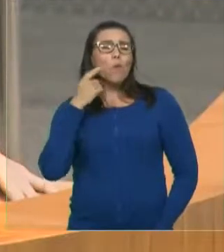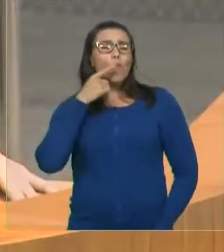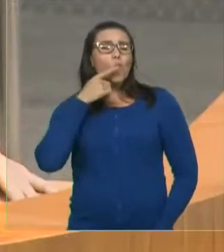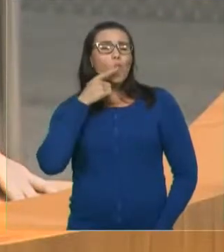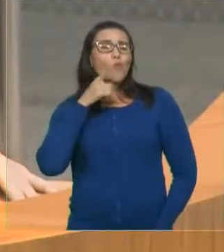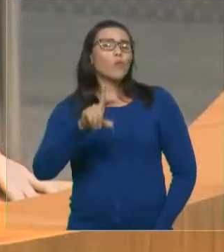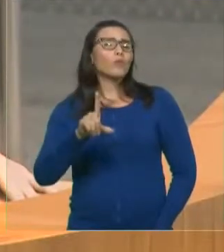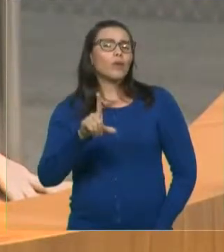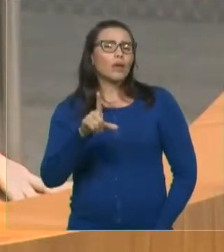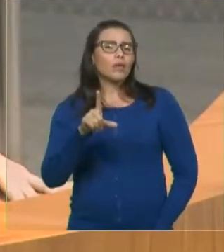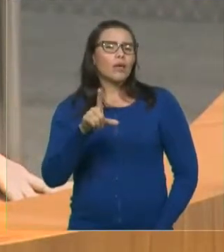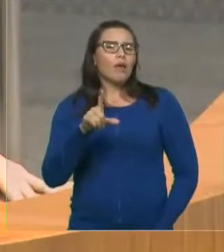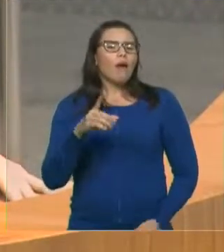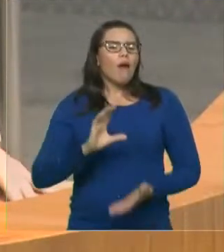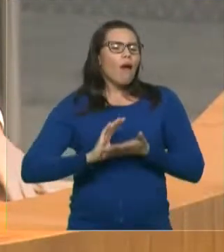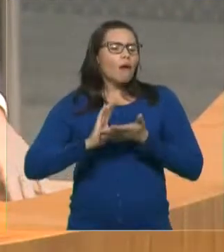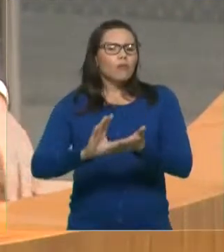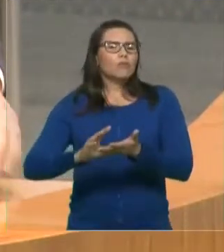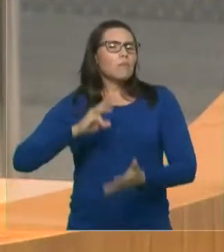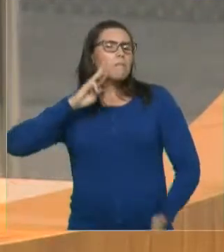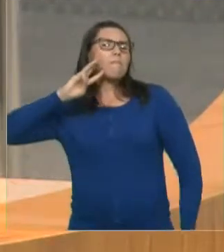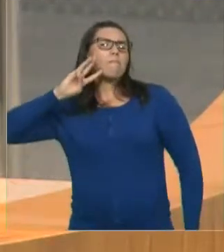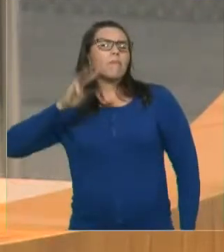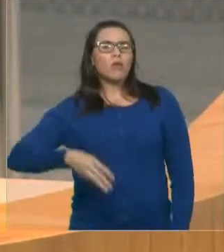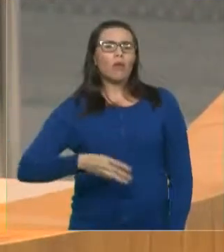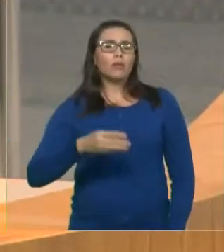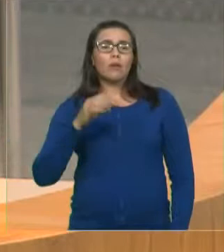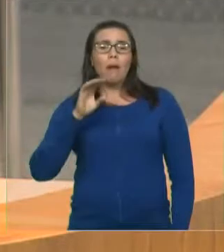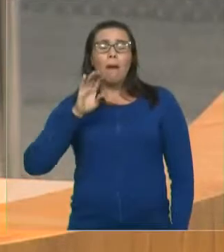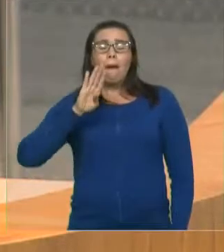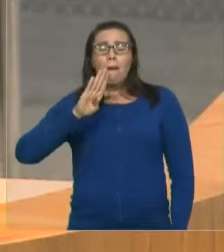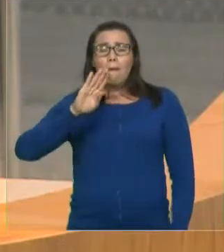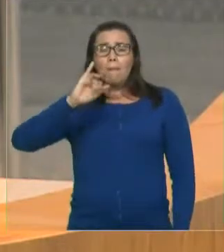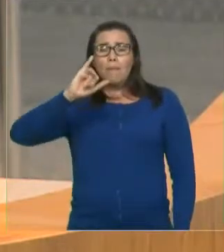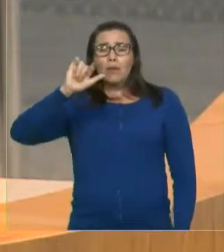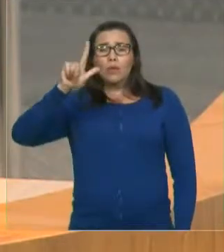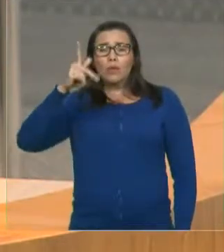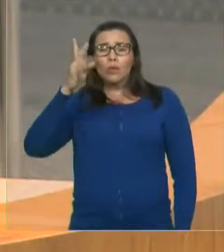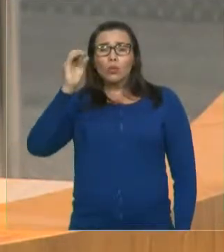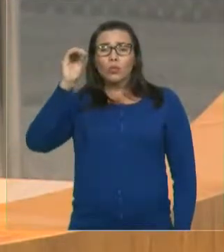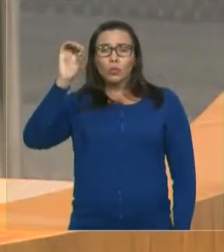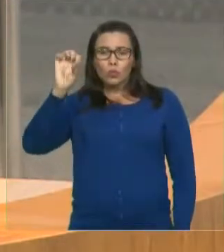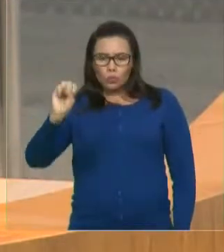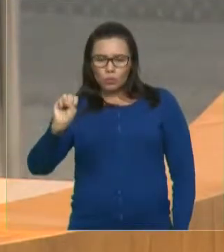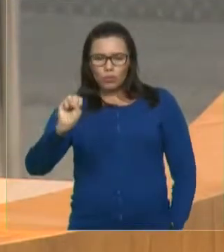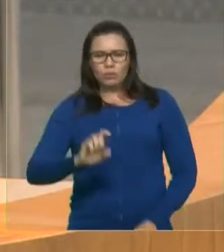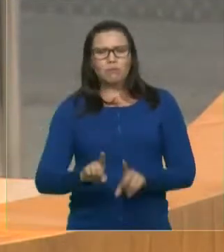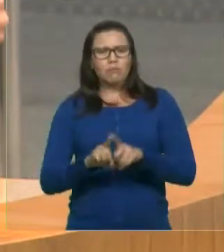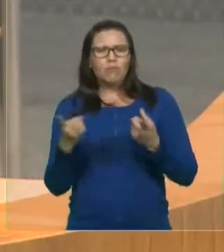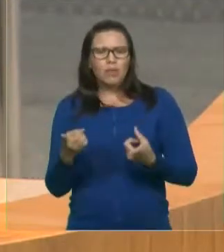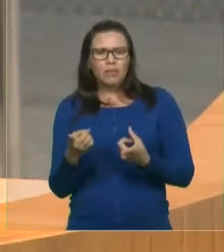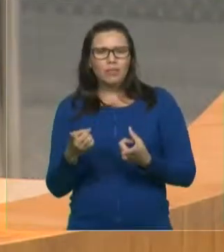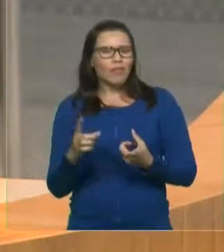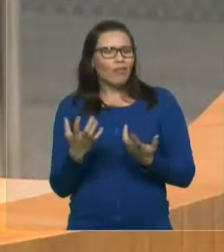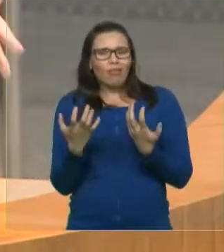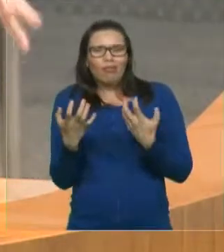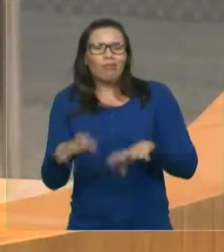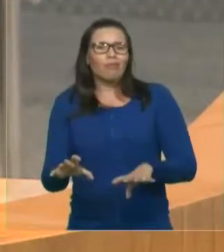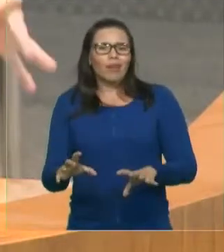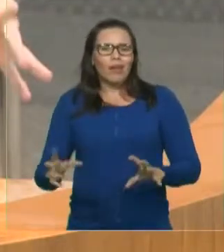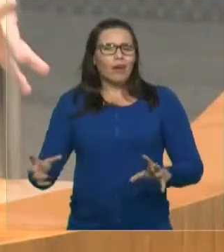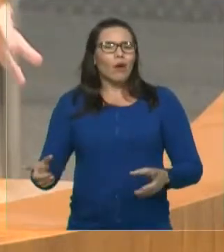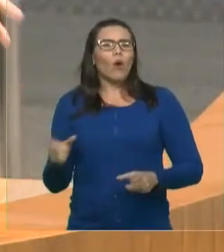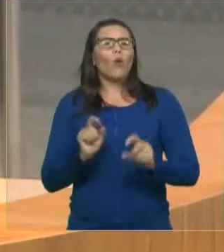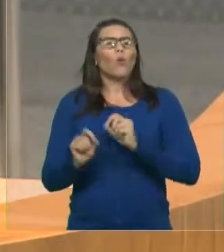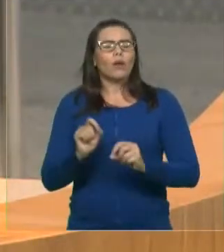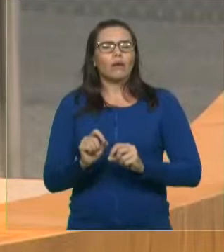mas infelizmente nós não percebemos a presença desses lucros sendo investidos na melhoria na qualidade do serviço. Há uma